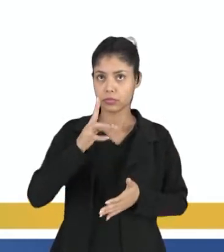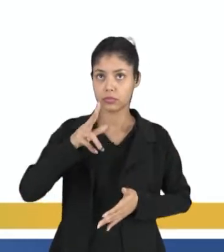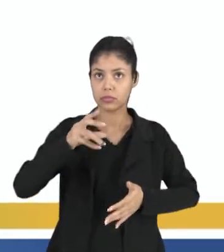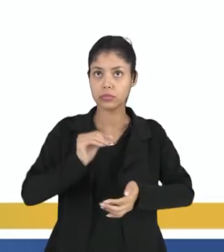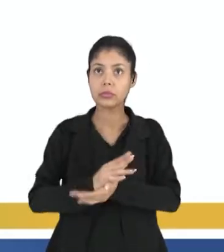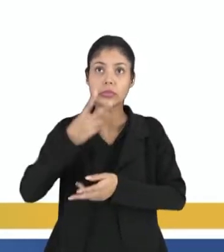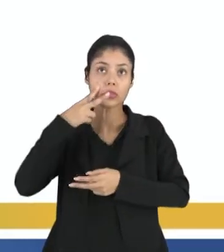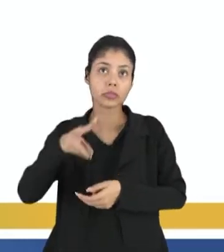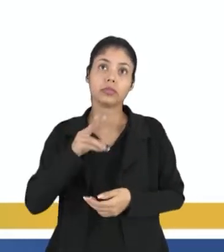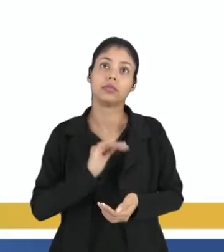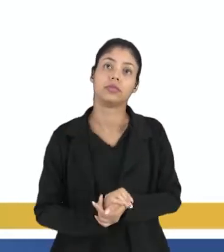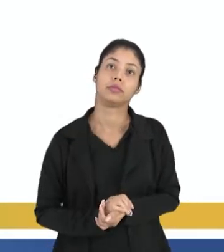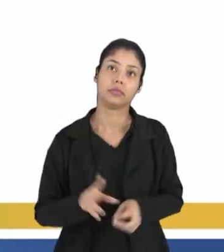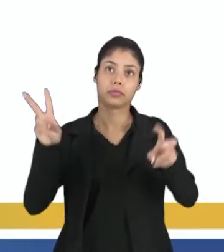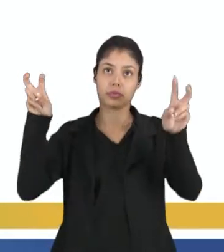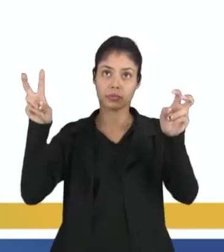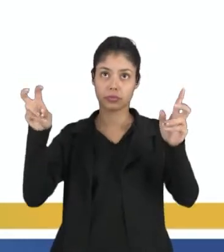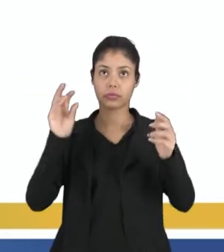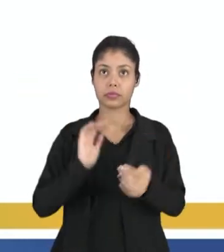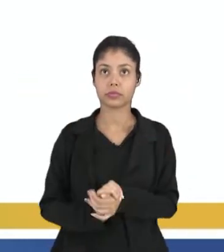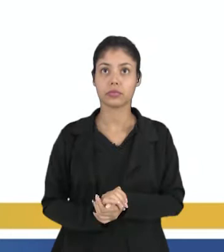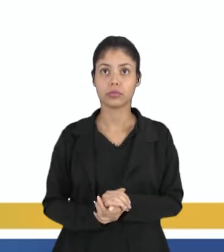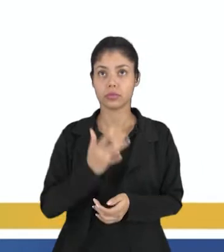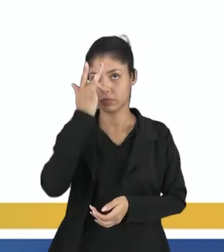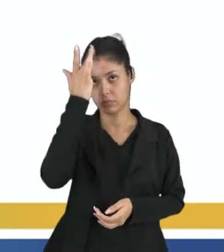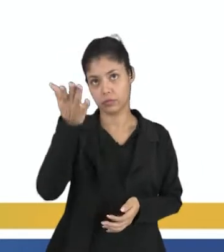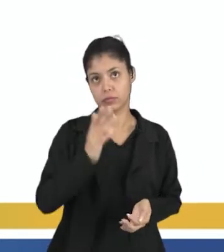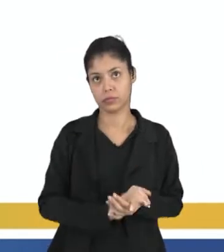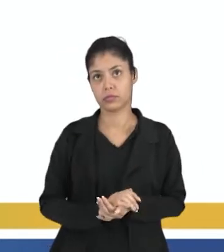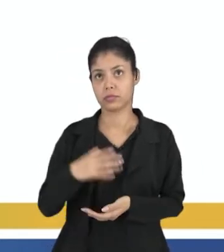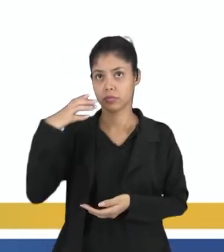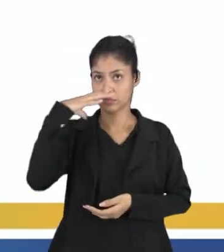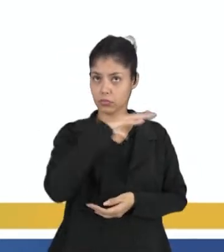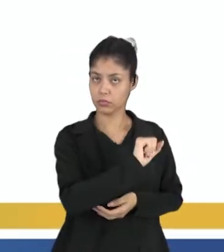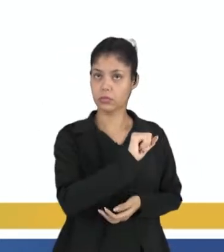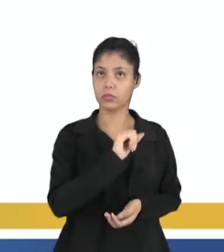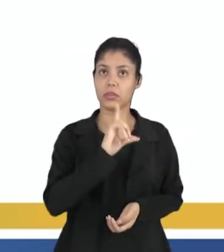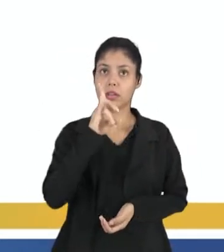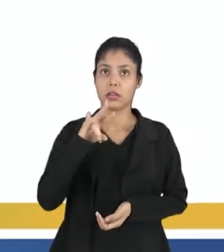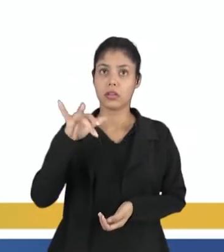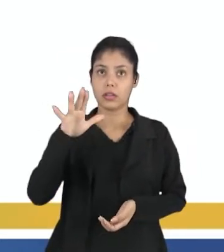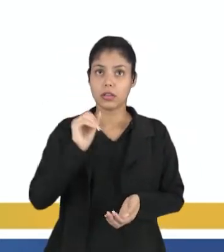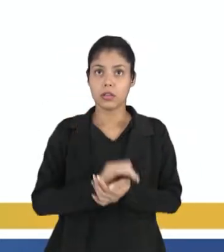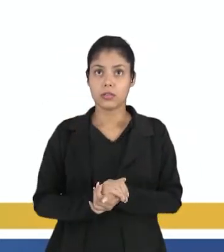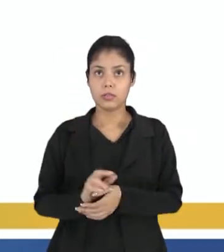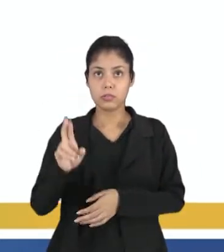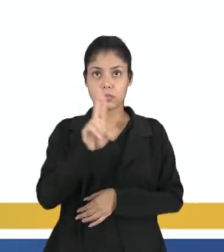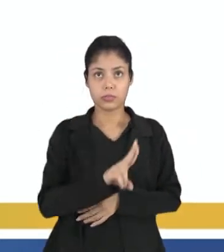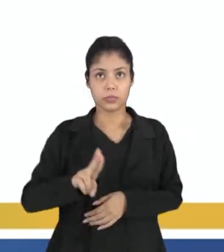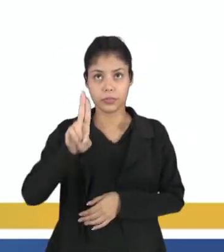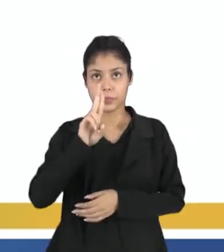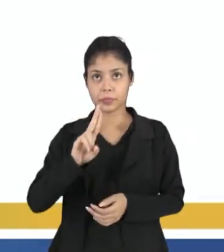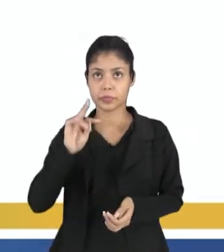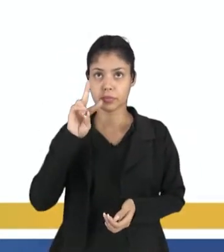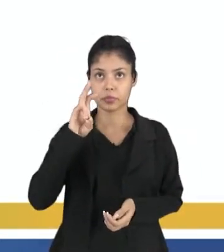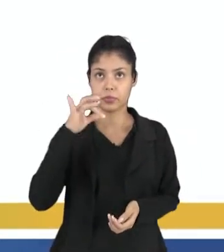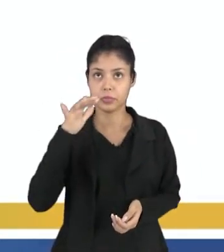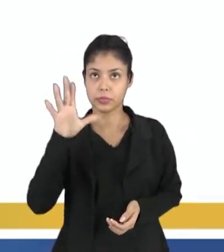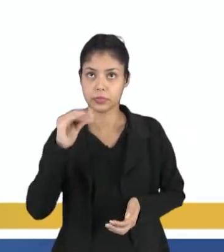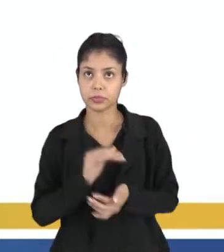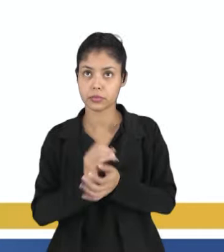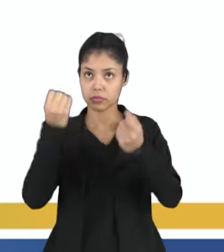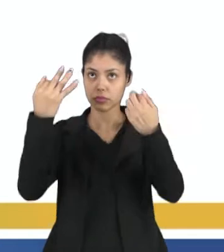muito eficaz, visto que trata o assunto de maneira fácil, de forma rápida e dinâmica,